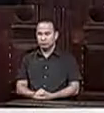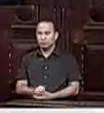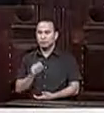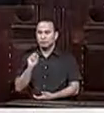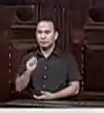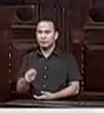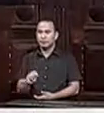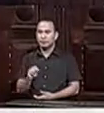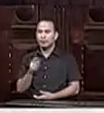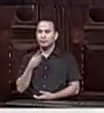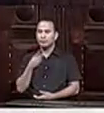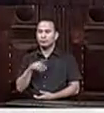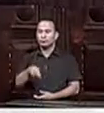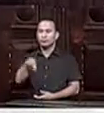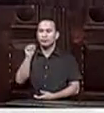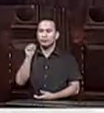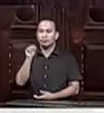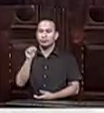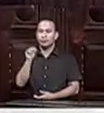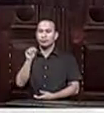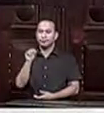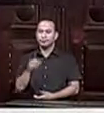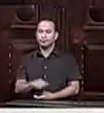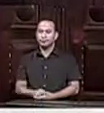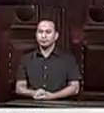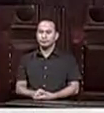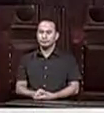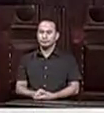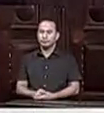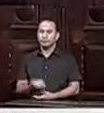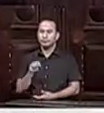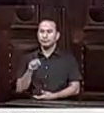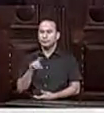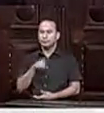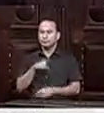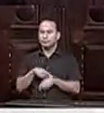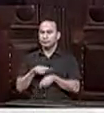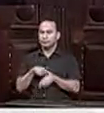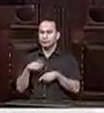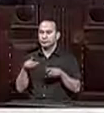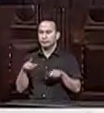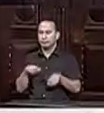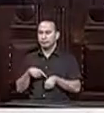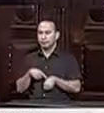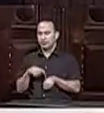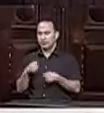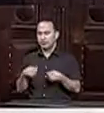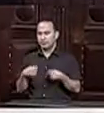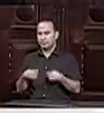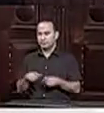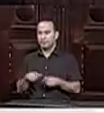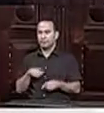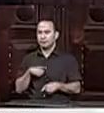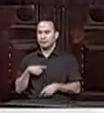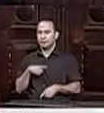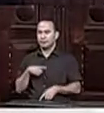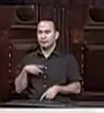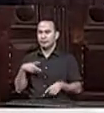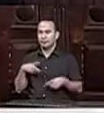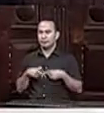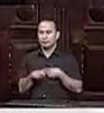que o nomeou e que, mediante uma assertiva dessa, já deveria tê-lo